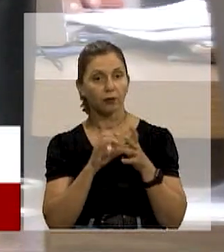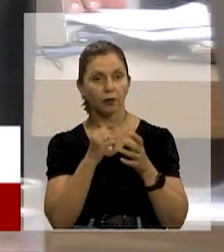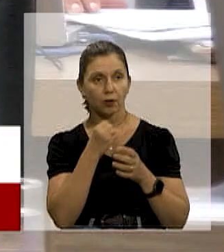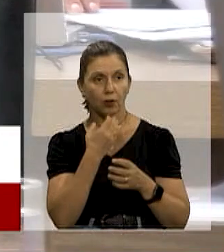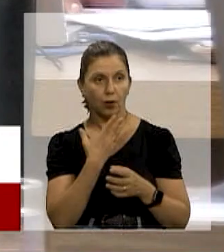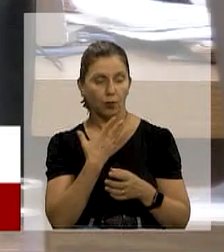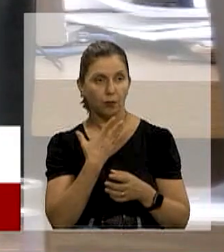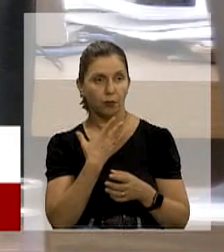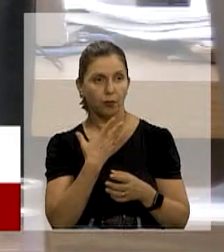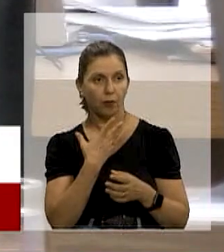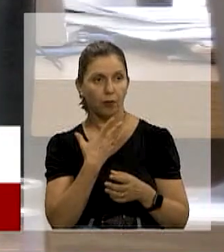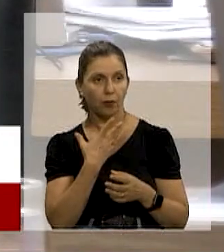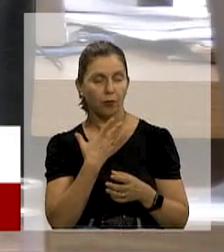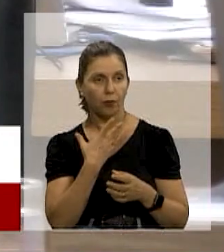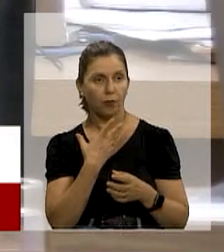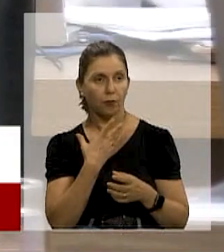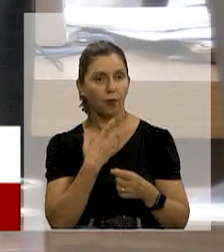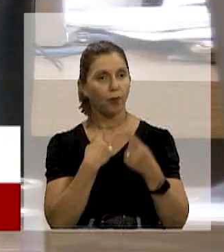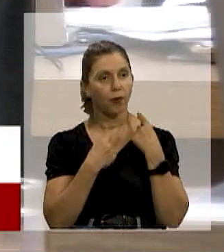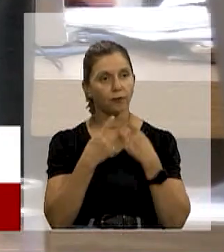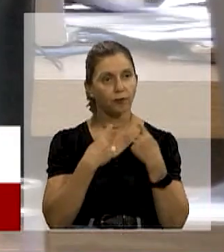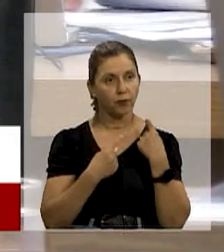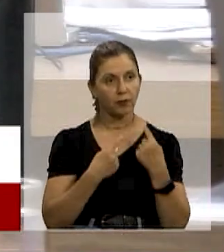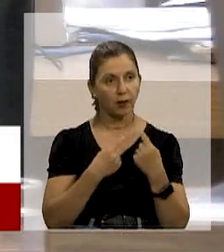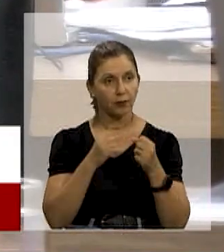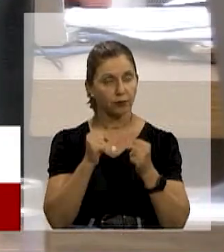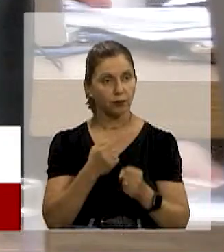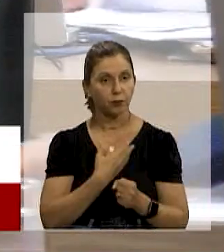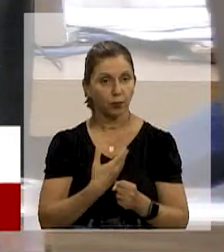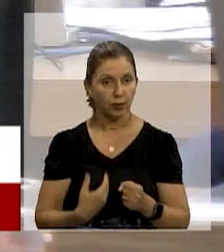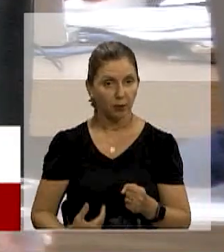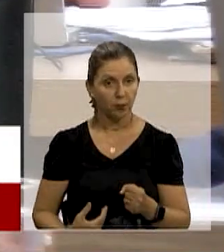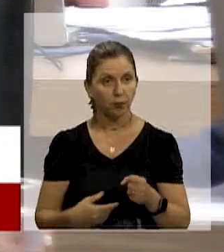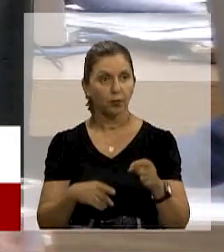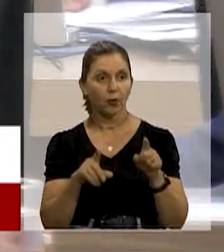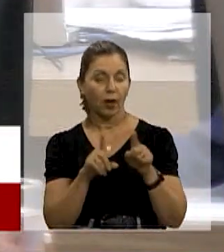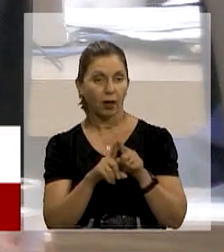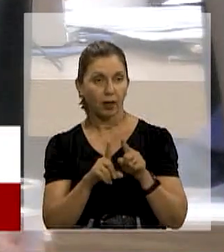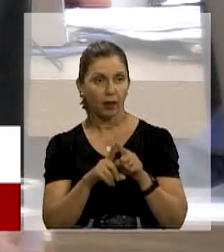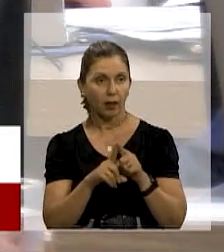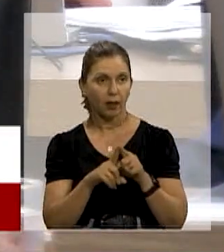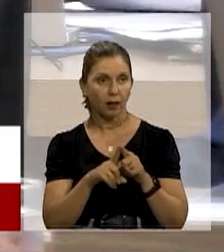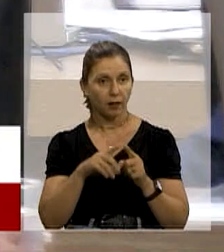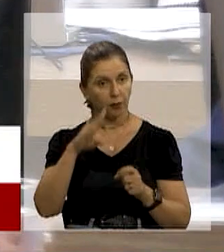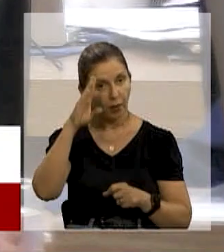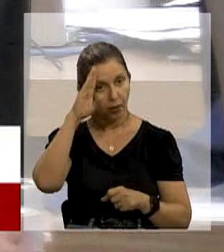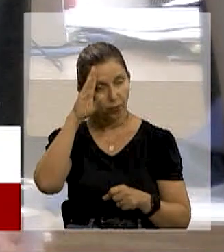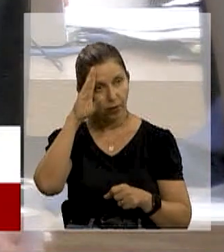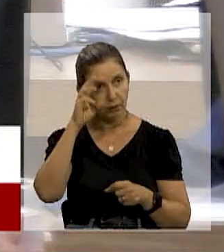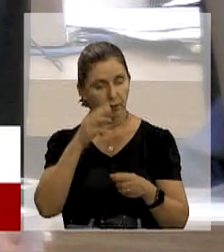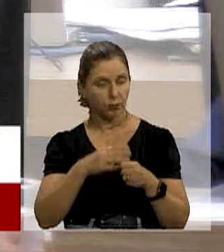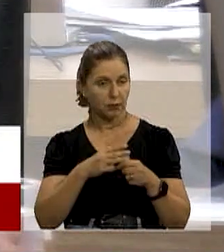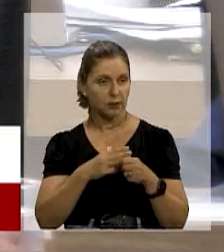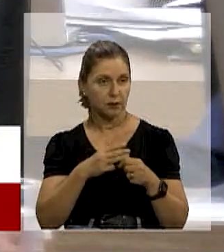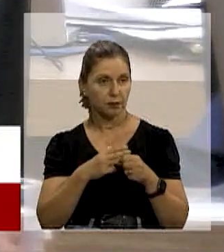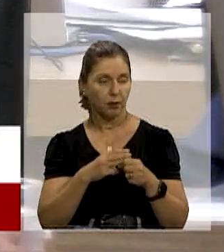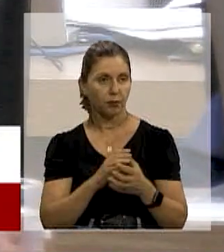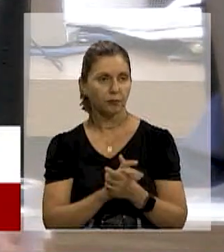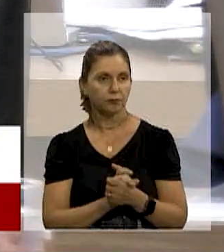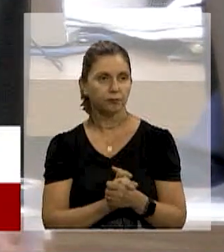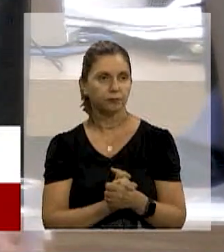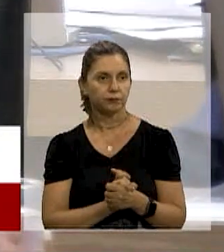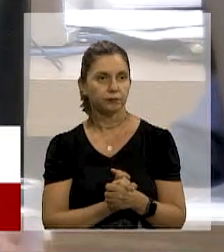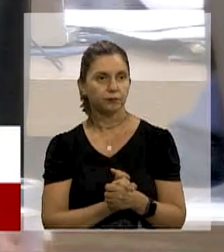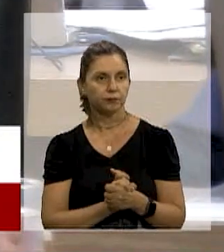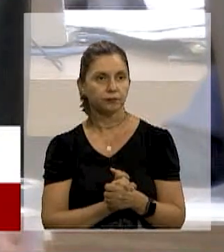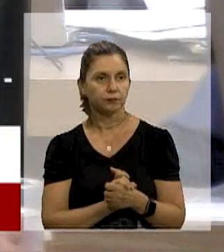vontade do poder público com a boa vontade, a sabedoria e a presteza no atendimento que tem a Guarda Municipal, que com certeza no